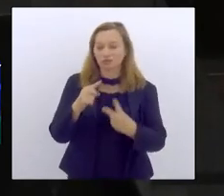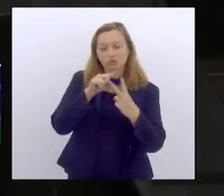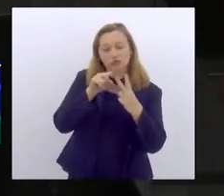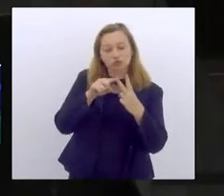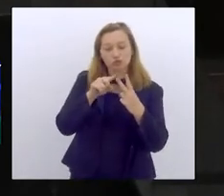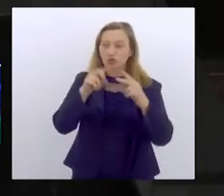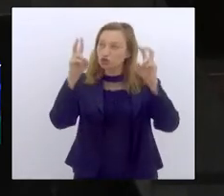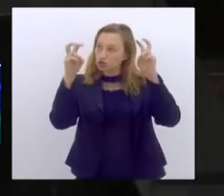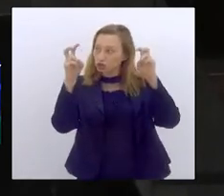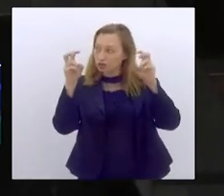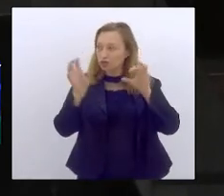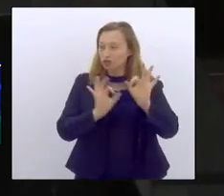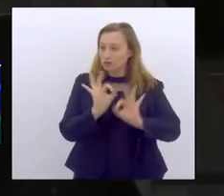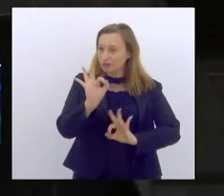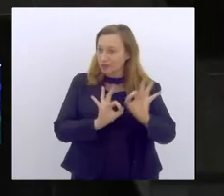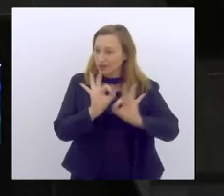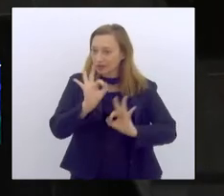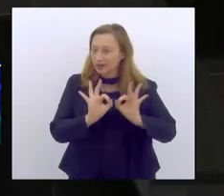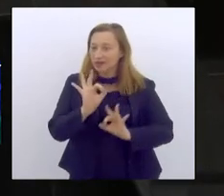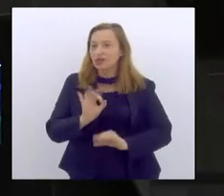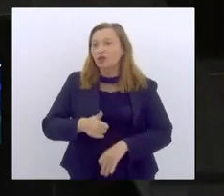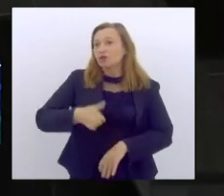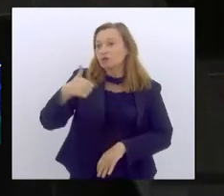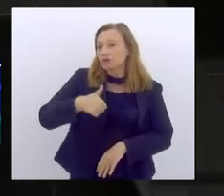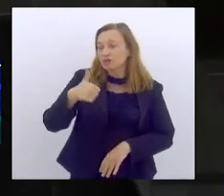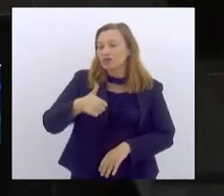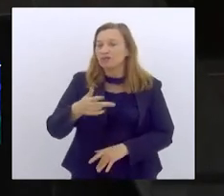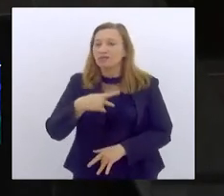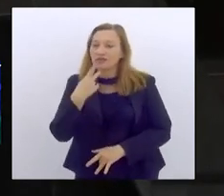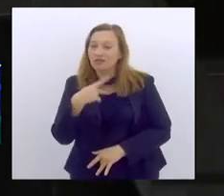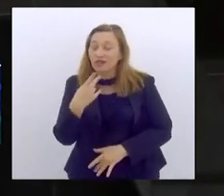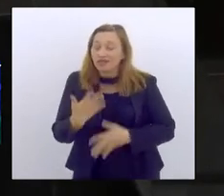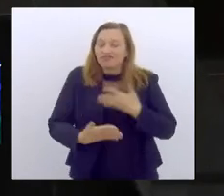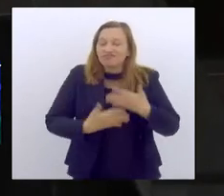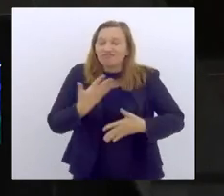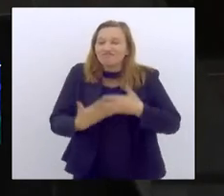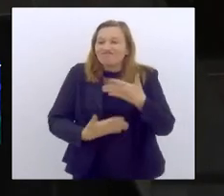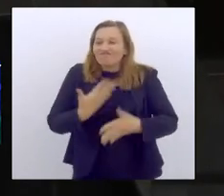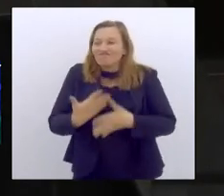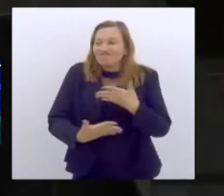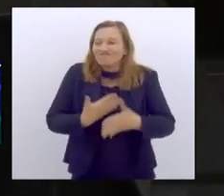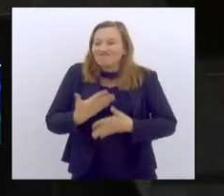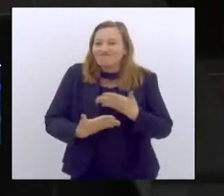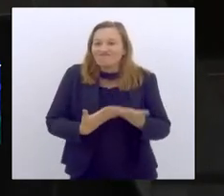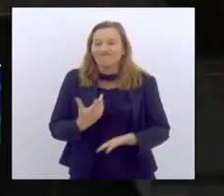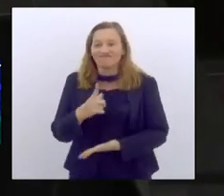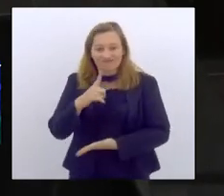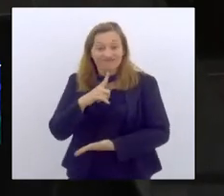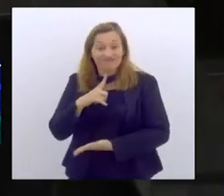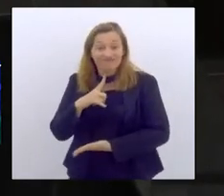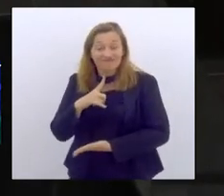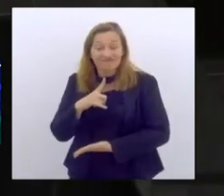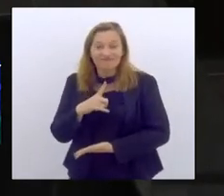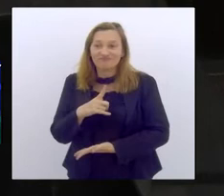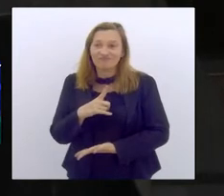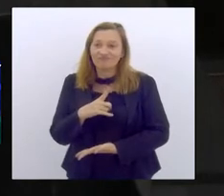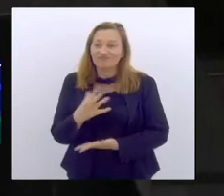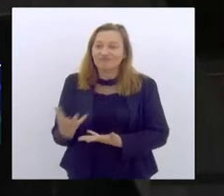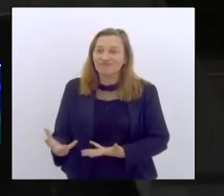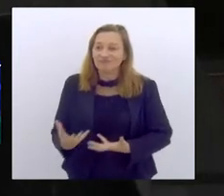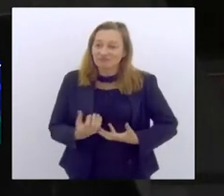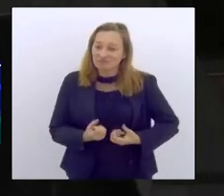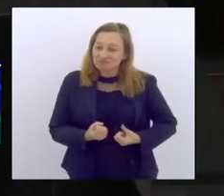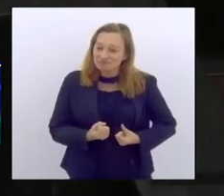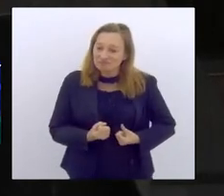dois temas que preparei o primeiro para ressaltar a alegria que tive estou tendo ainda vou